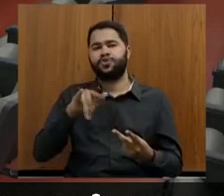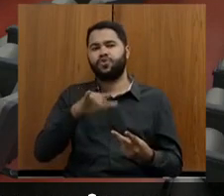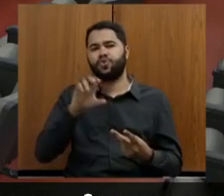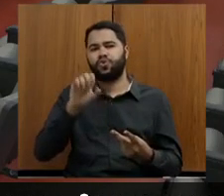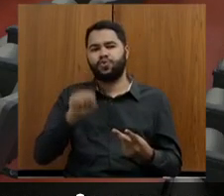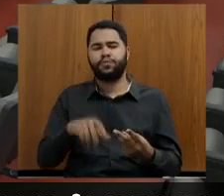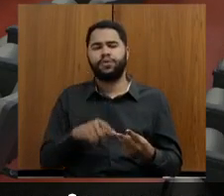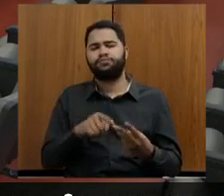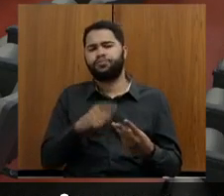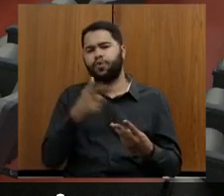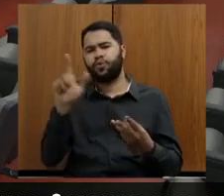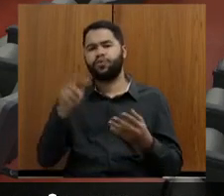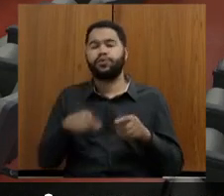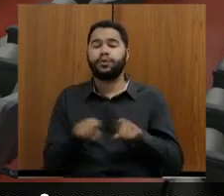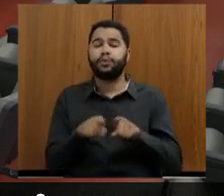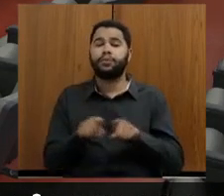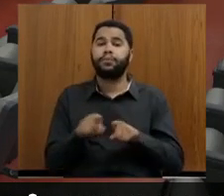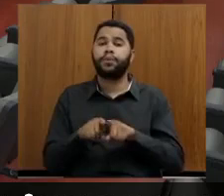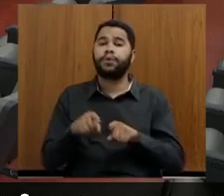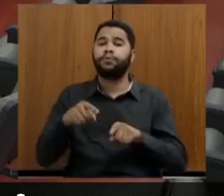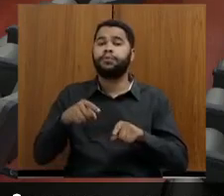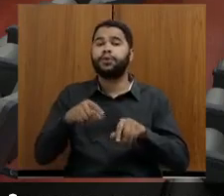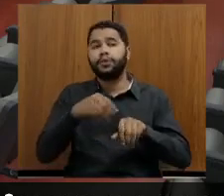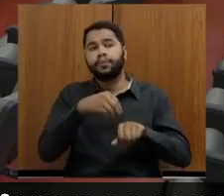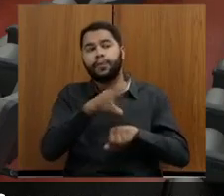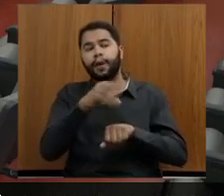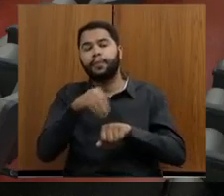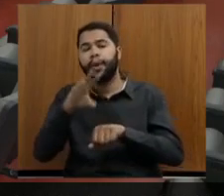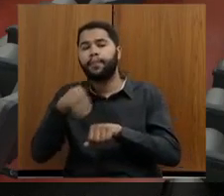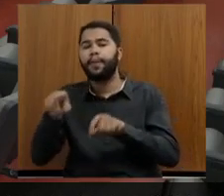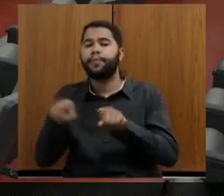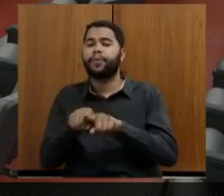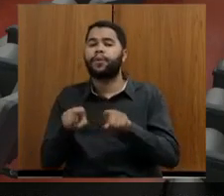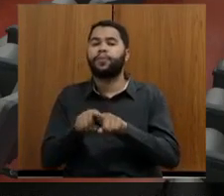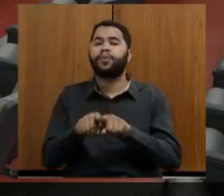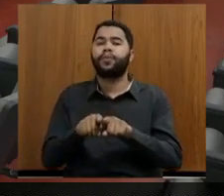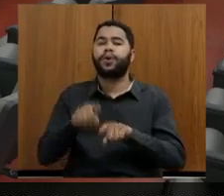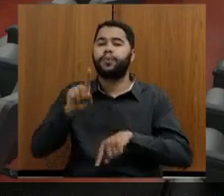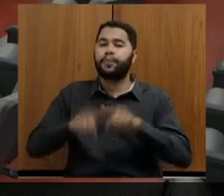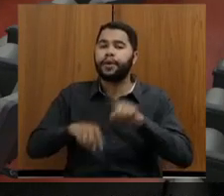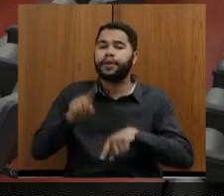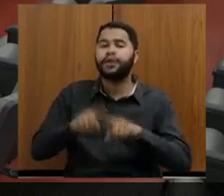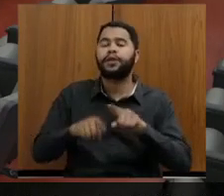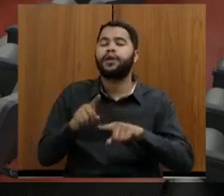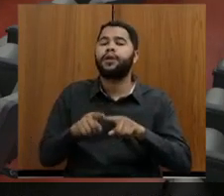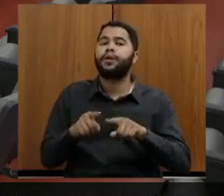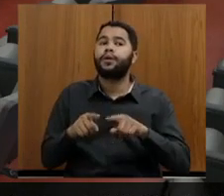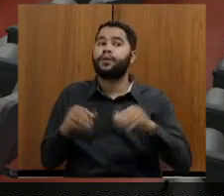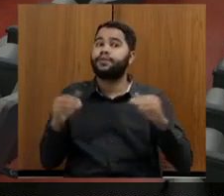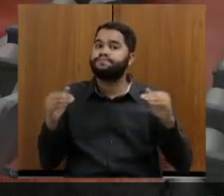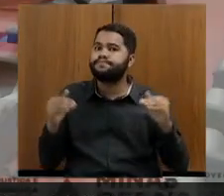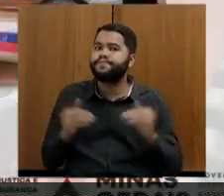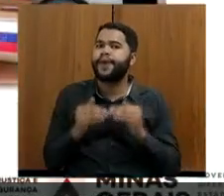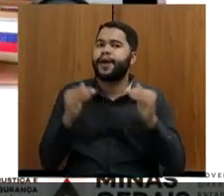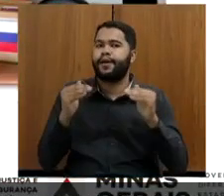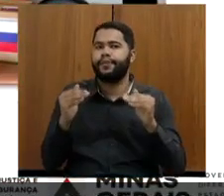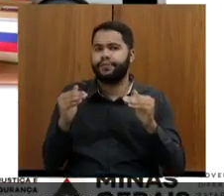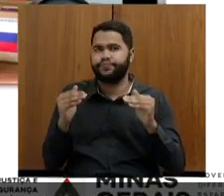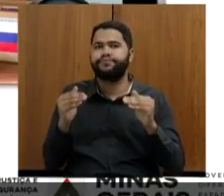excesso e tivemos a distribuição de insumos para as unidades operacionais de forma proporcional